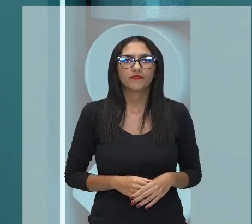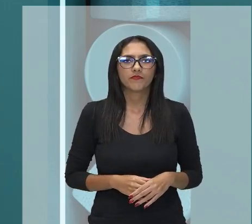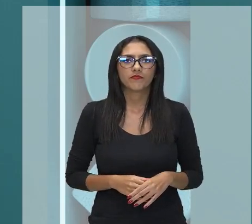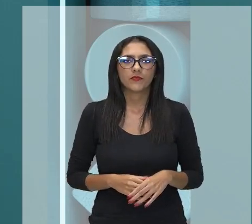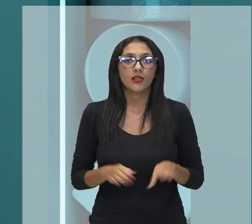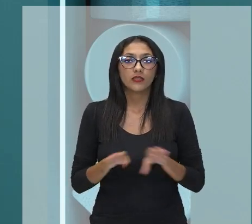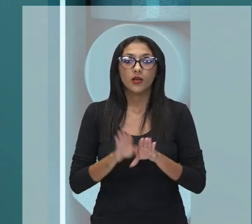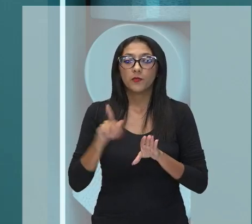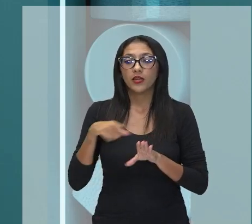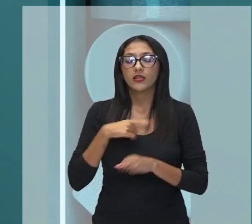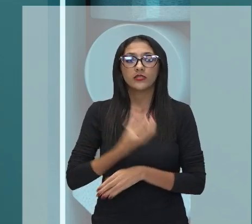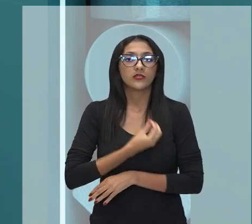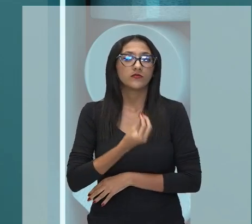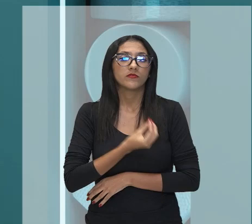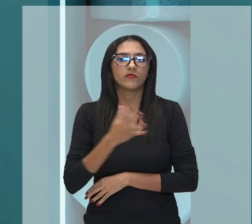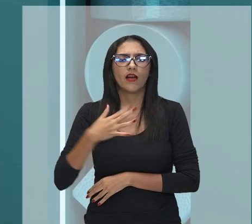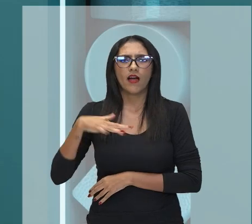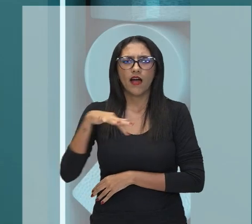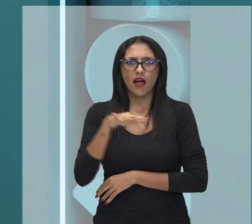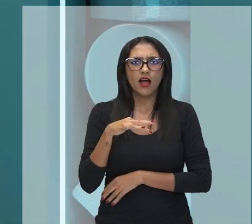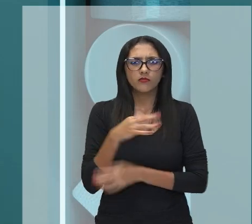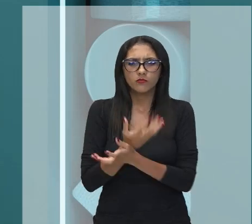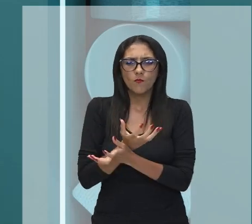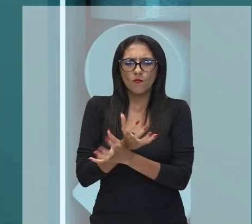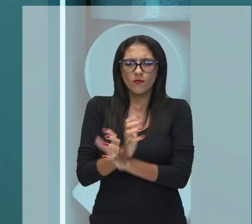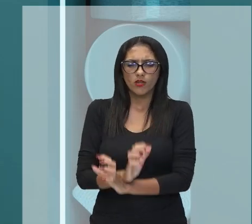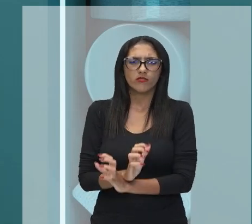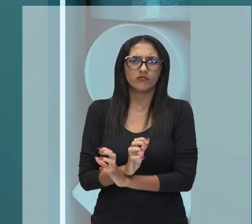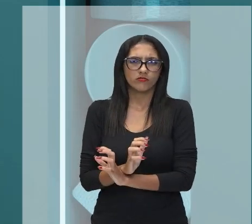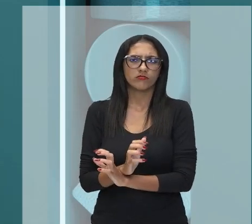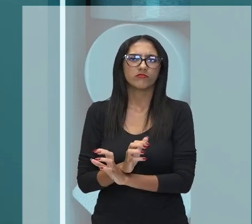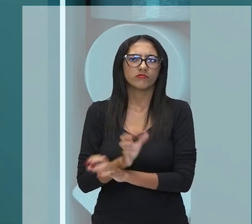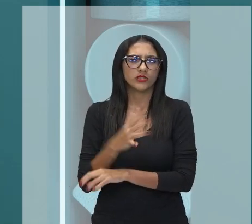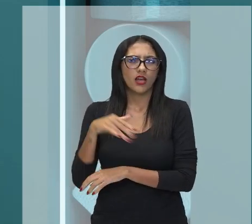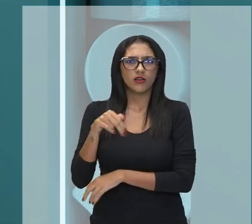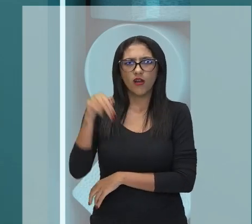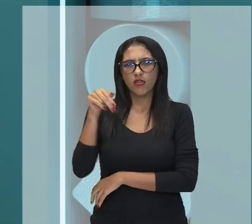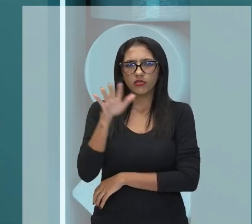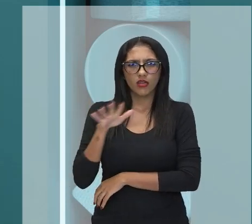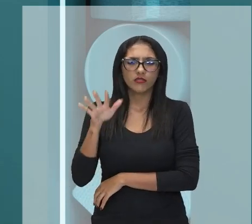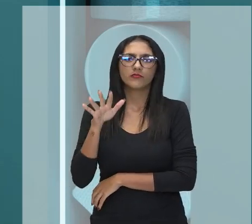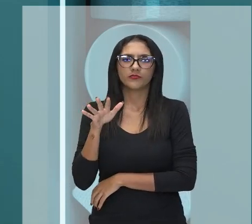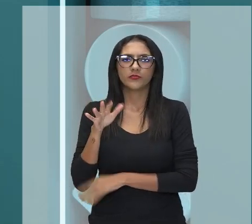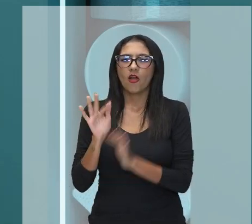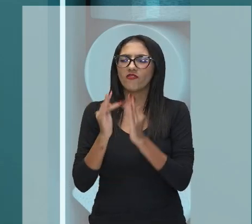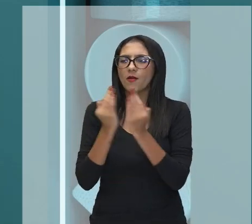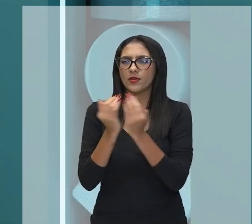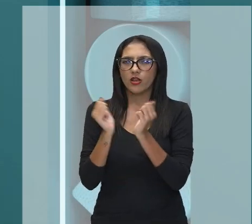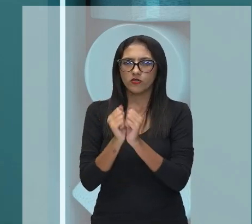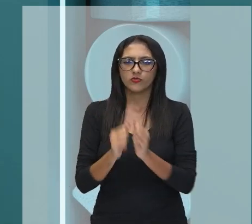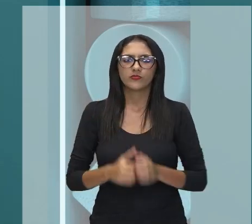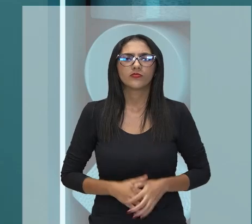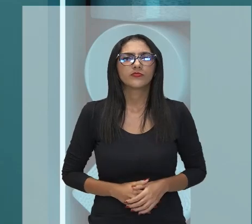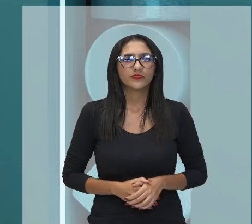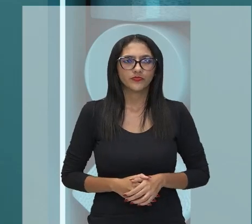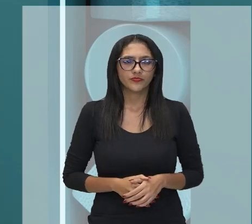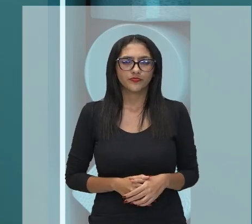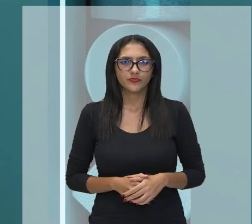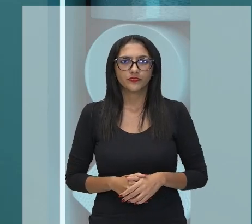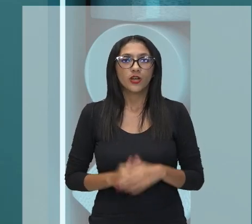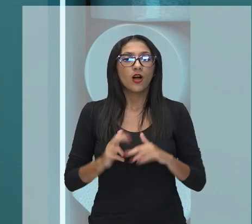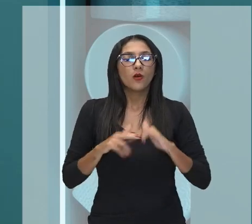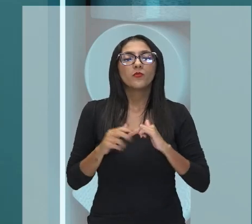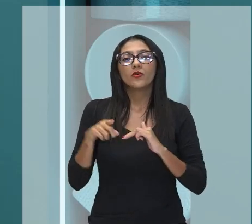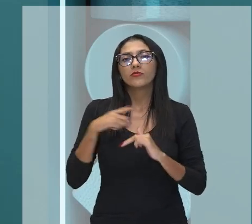do sertão que é assolado por uma seca severa, ele e a sua família. E, claro, por ser uma pessoa